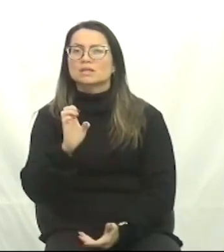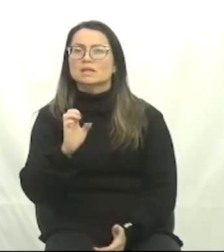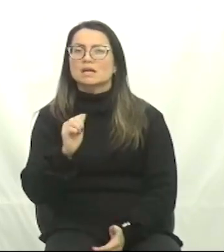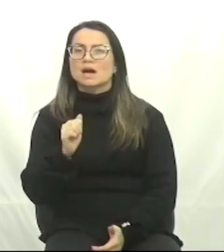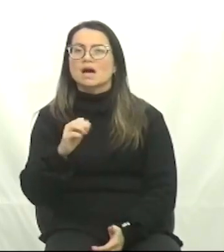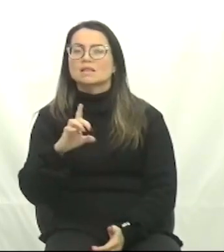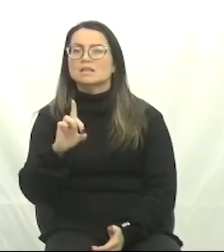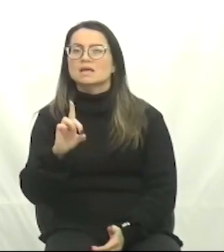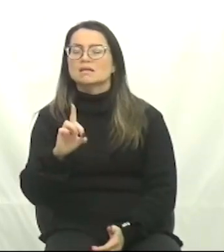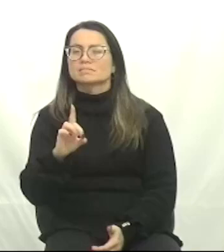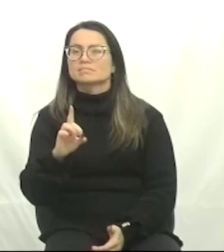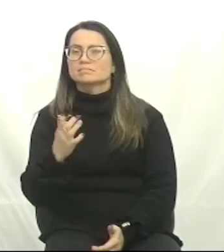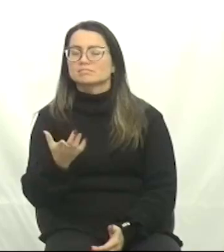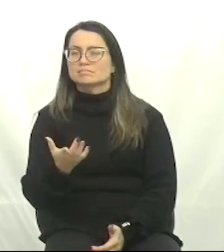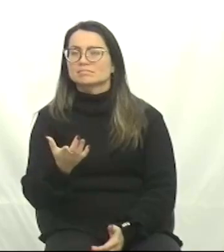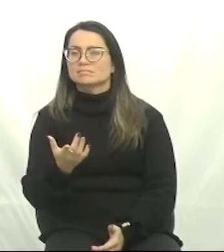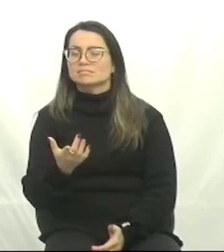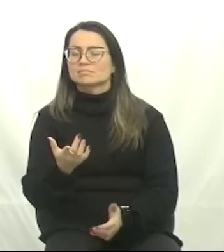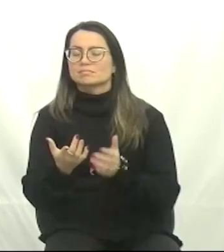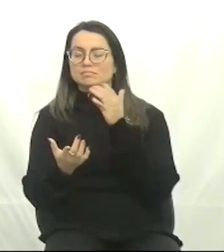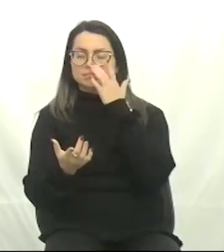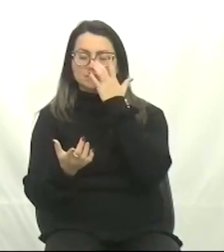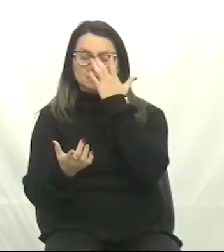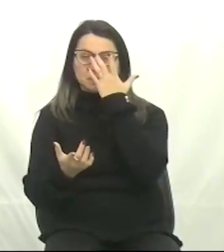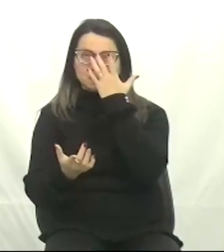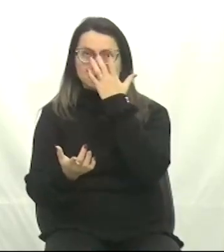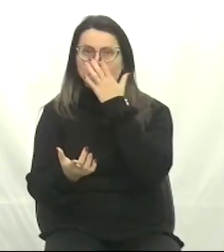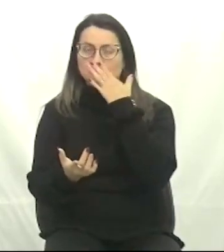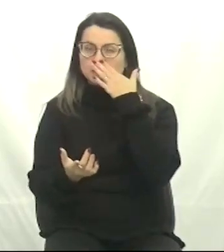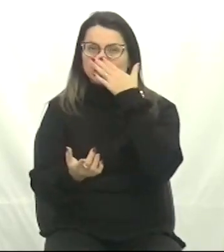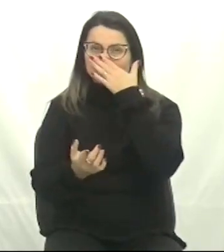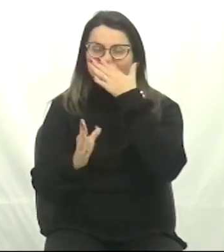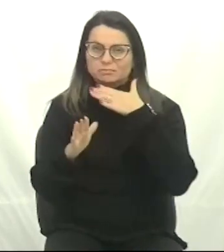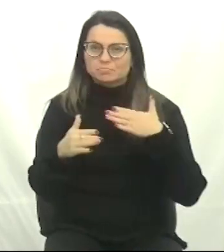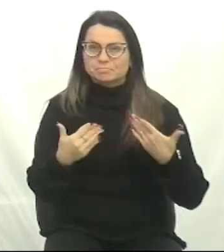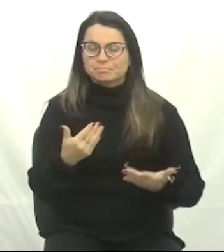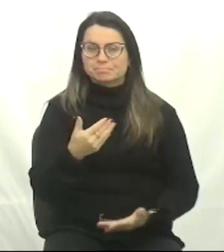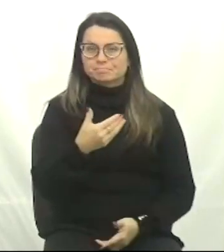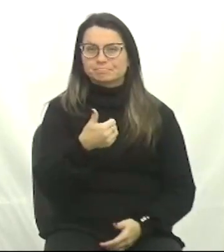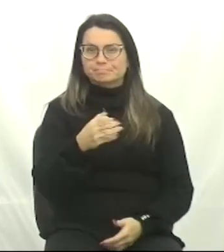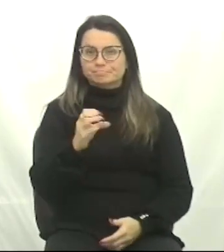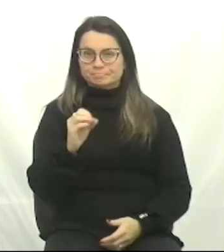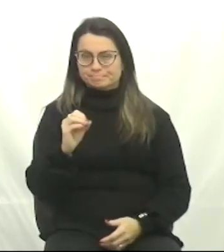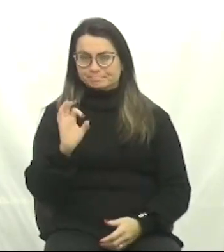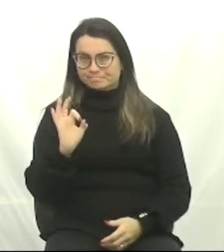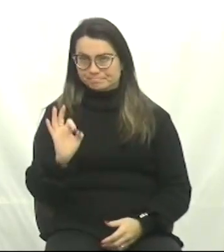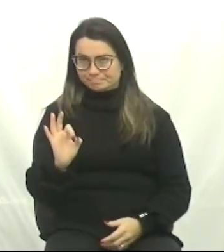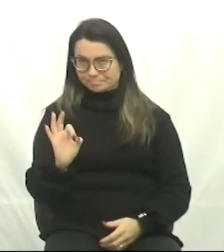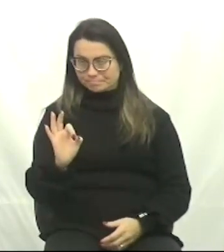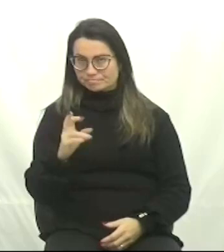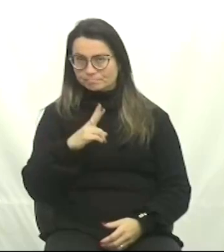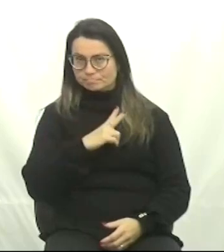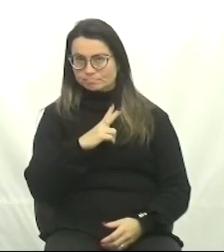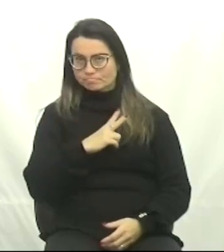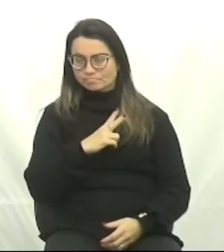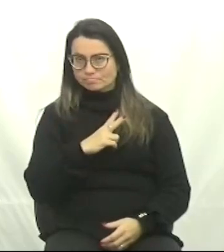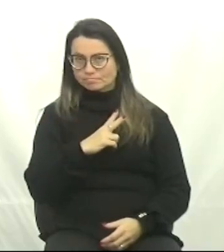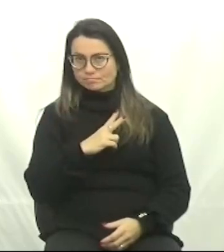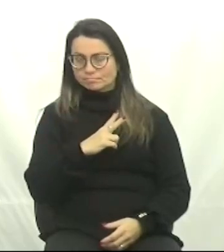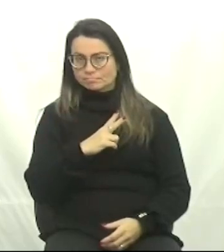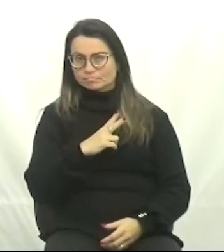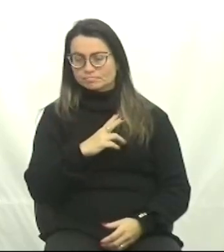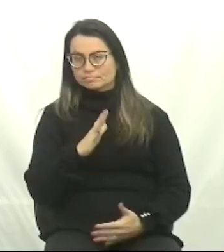Santa Catarina, de onde são esses alunos. O que é grave, dos 10% que já são destinados para elas, devolveram